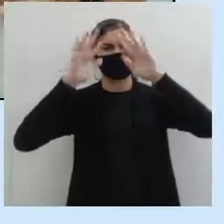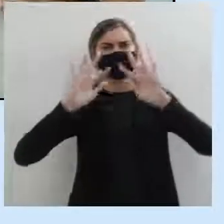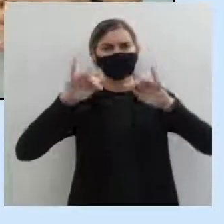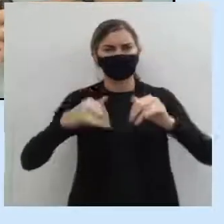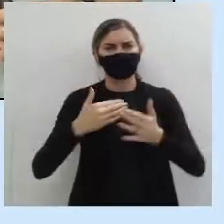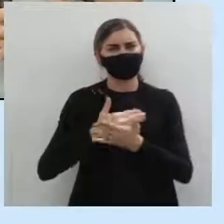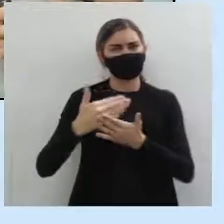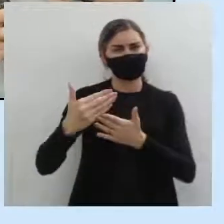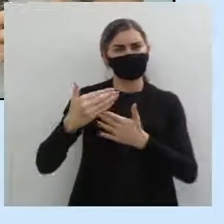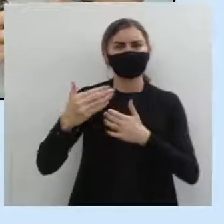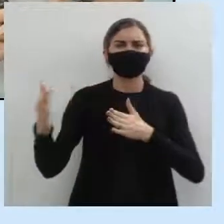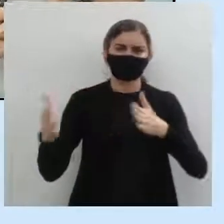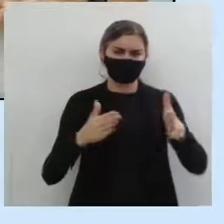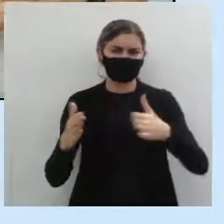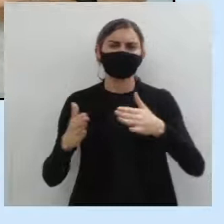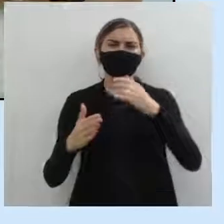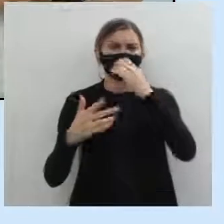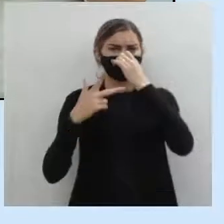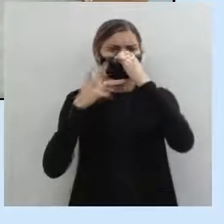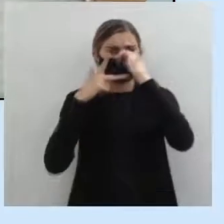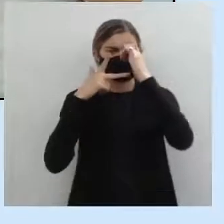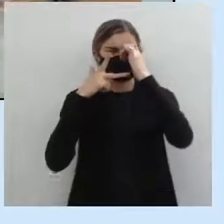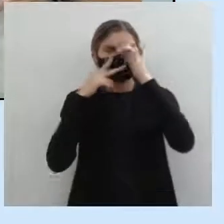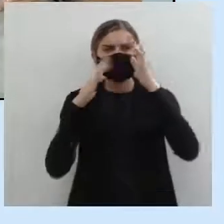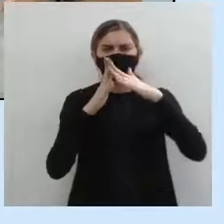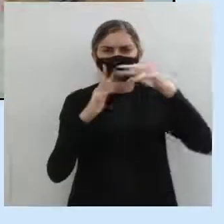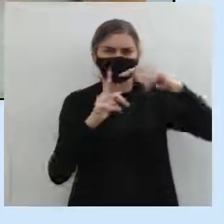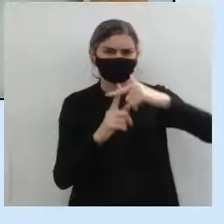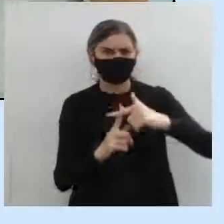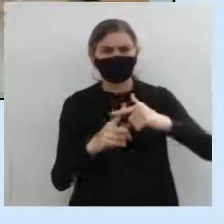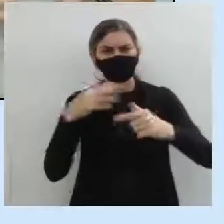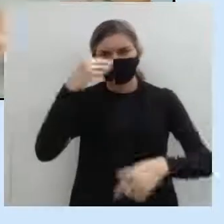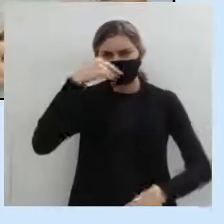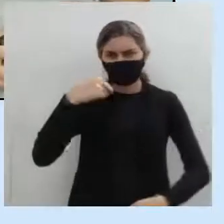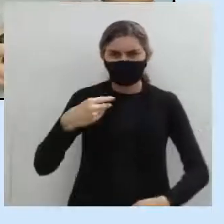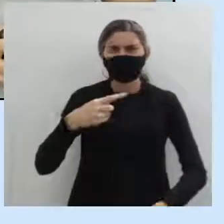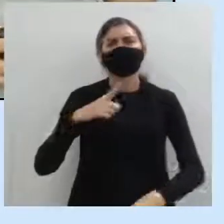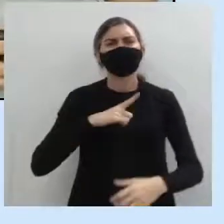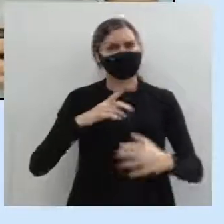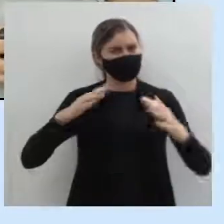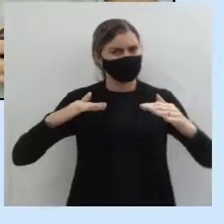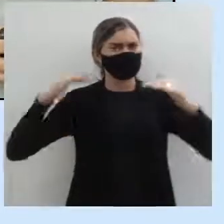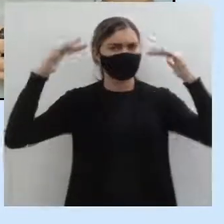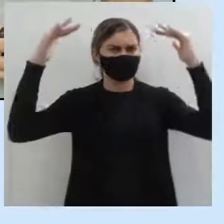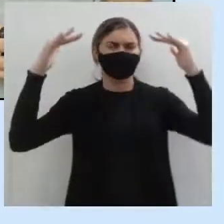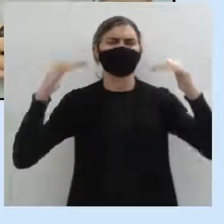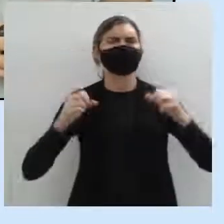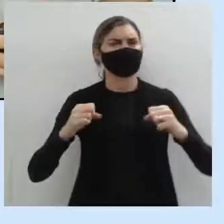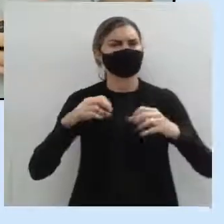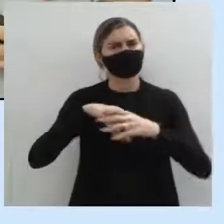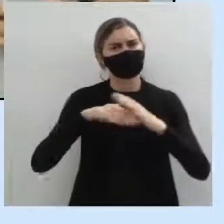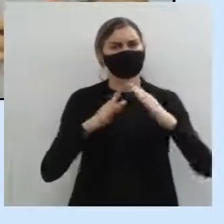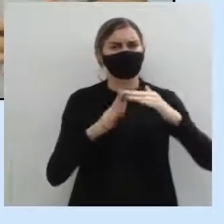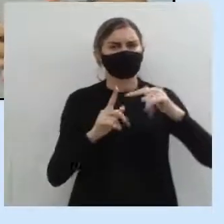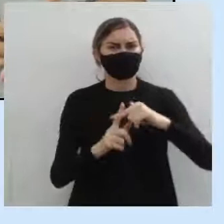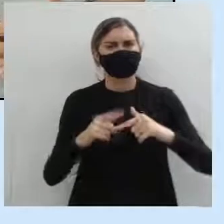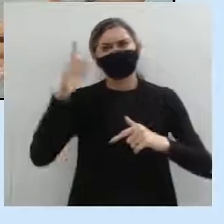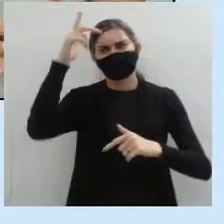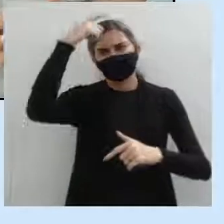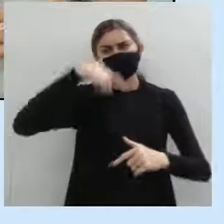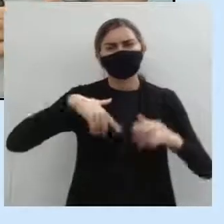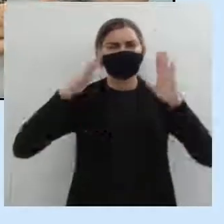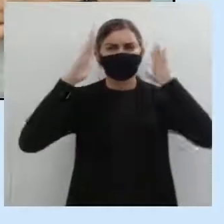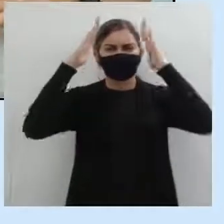no início da Idade Moderna, mesmo a igreja estando enfraquecida, ainda havia muito poder dentro da igreja. A figura do